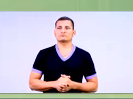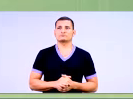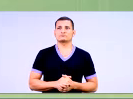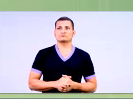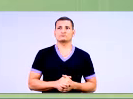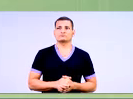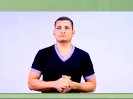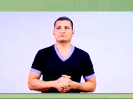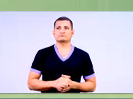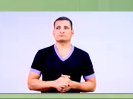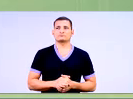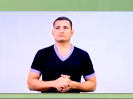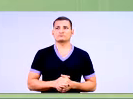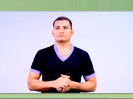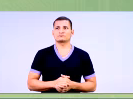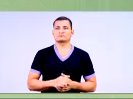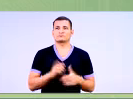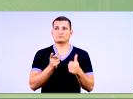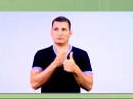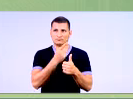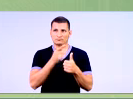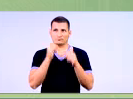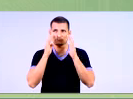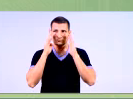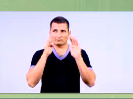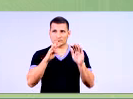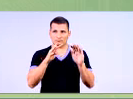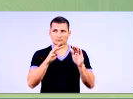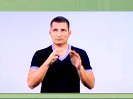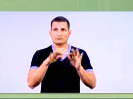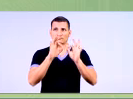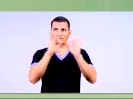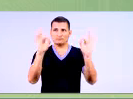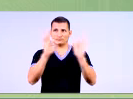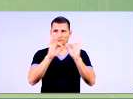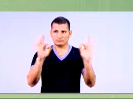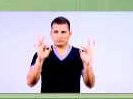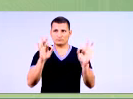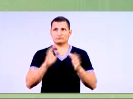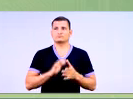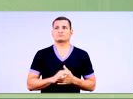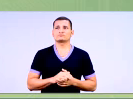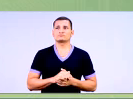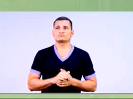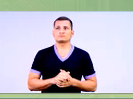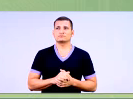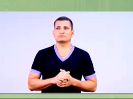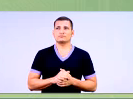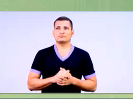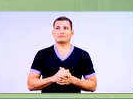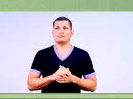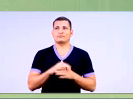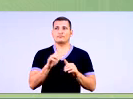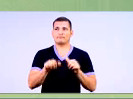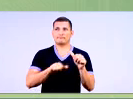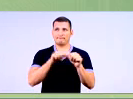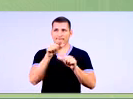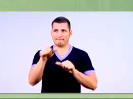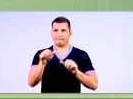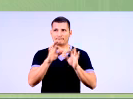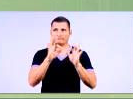primeira coisa é atentar para o enunciado da questão. Passe as frases para a